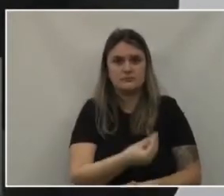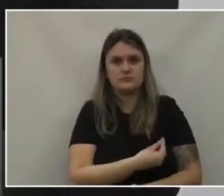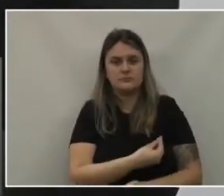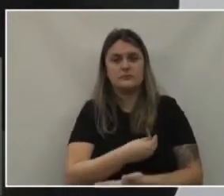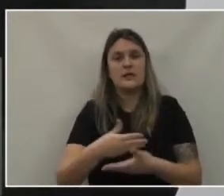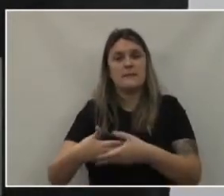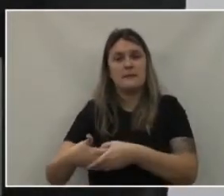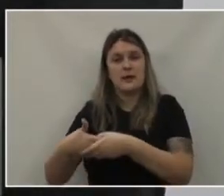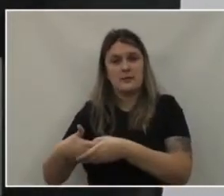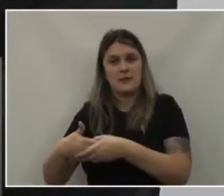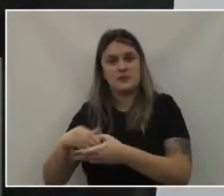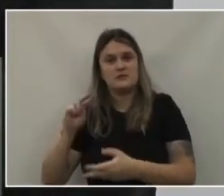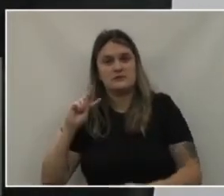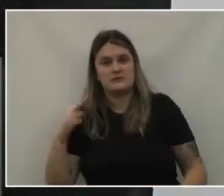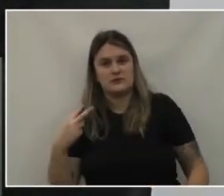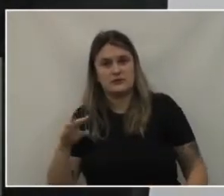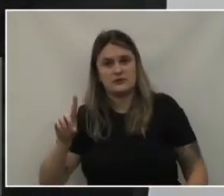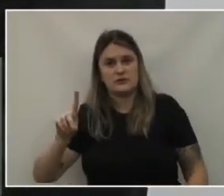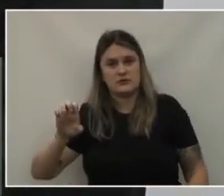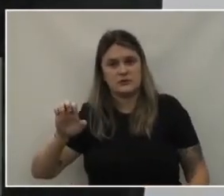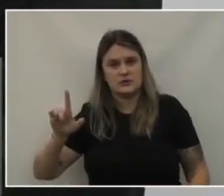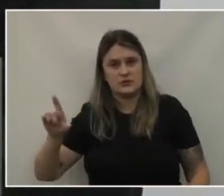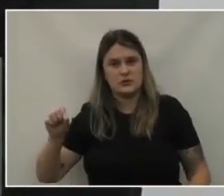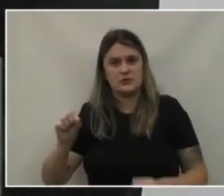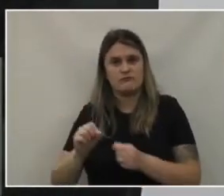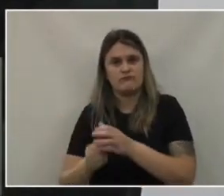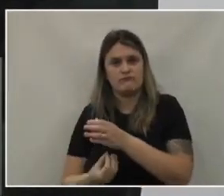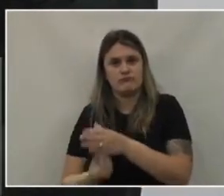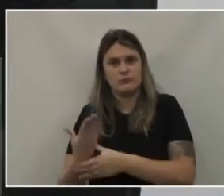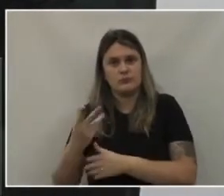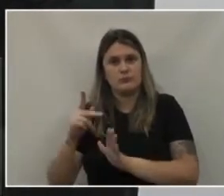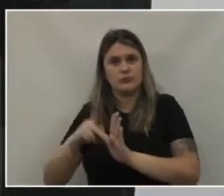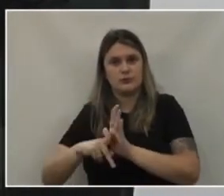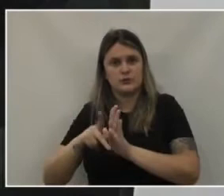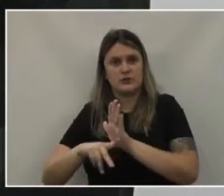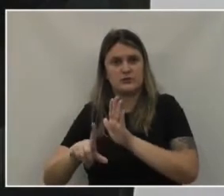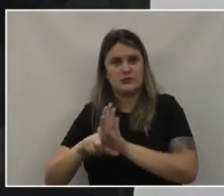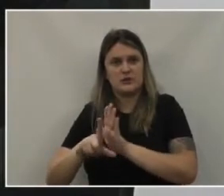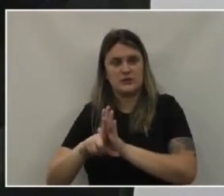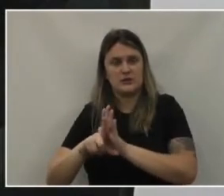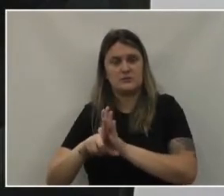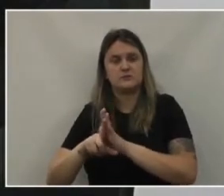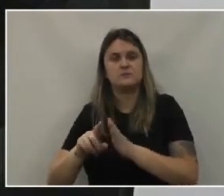os parabéns a você, Diego, pelo teu projeto.